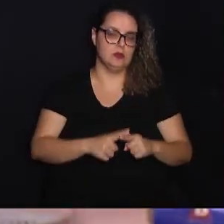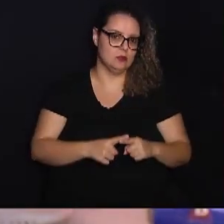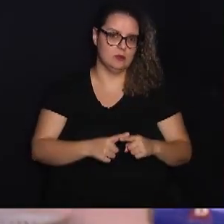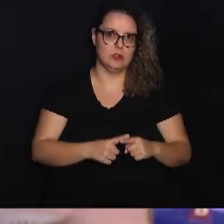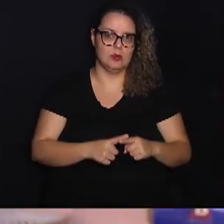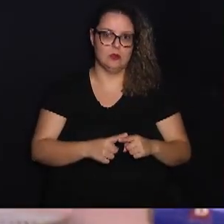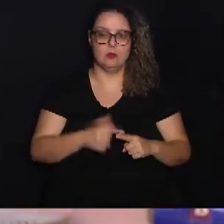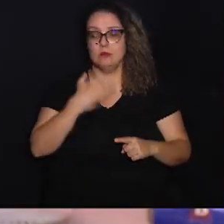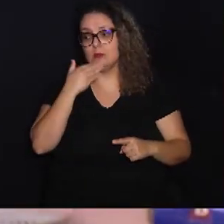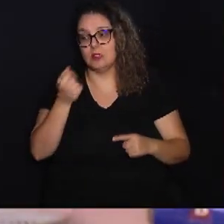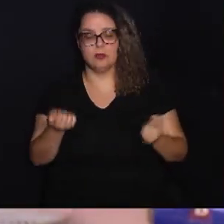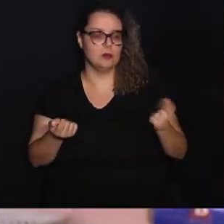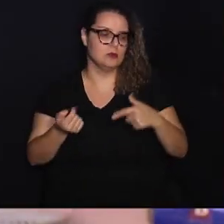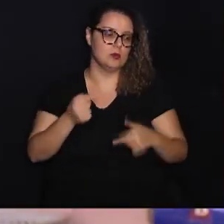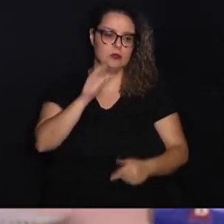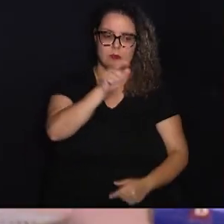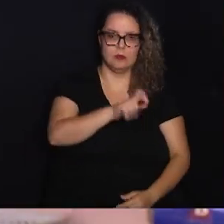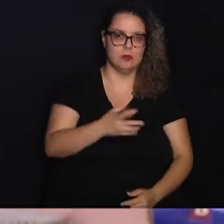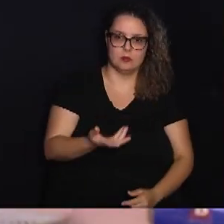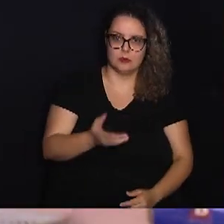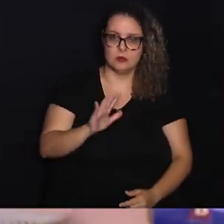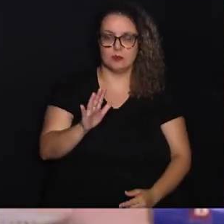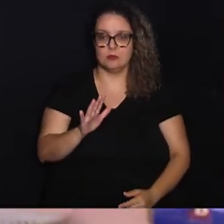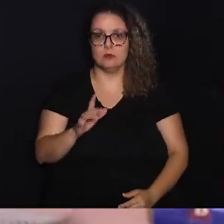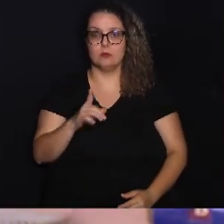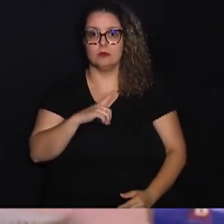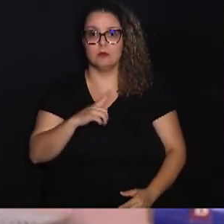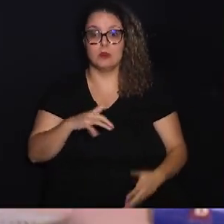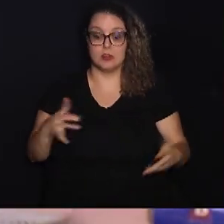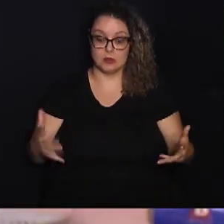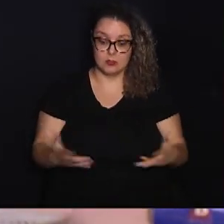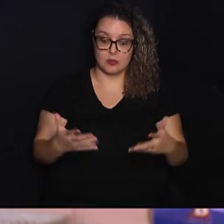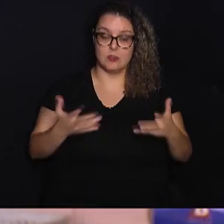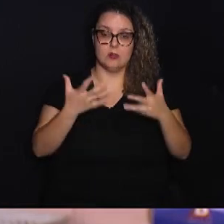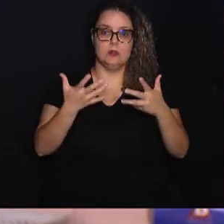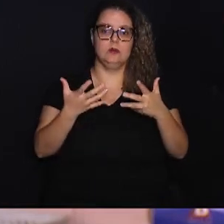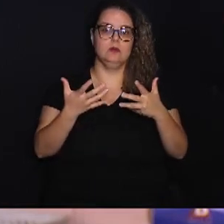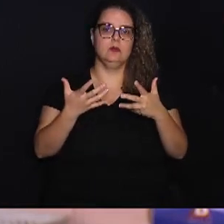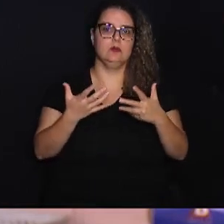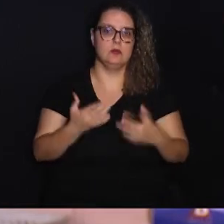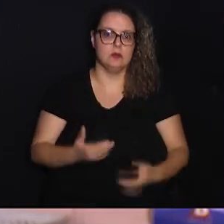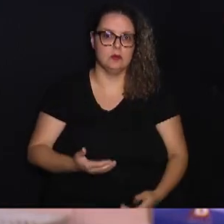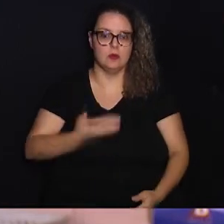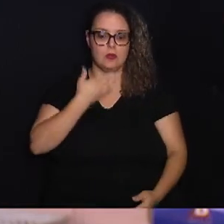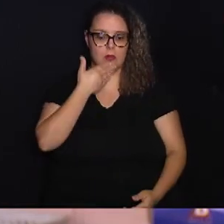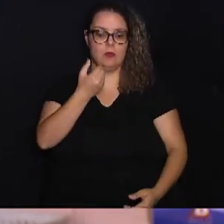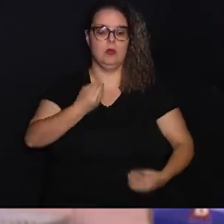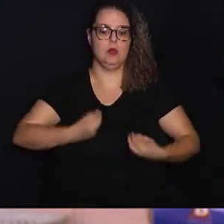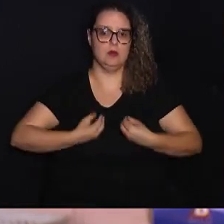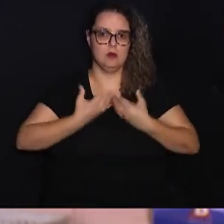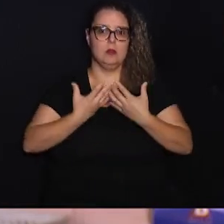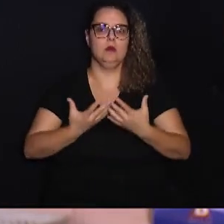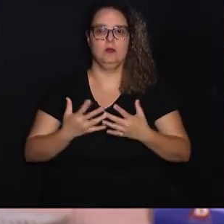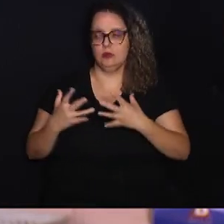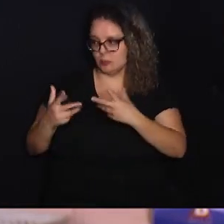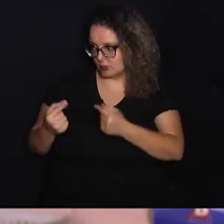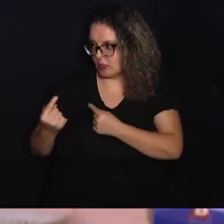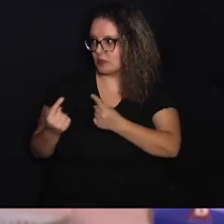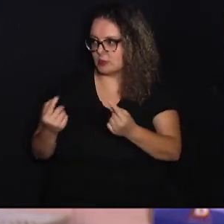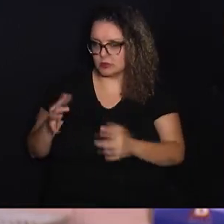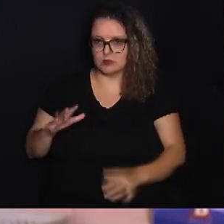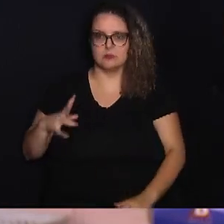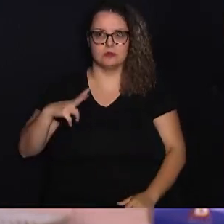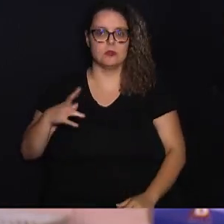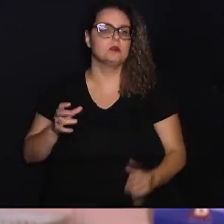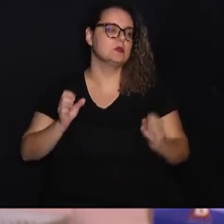ser melhor que o outro, mas você tem um estímulo a ele dar o melhor de si. Todos, cada um. Exatamente.